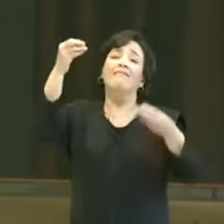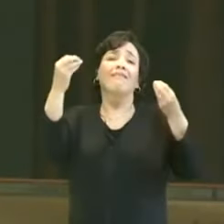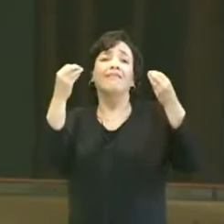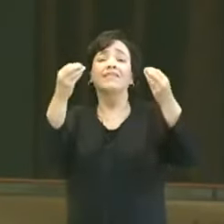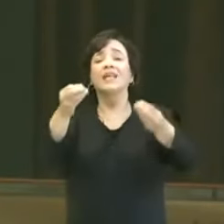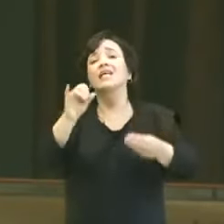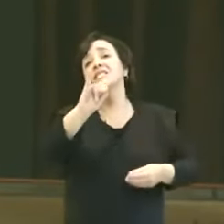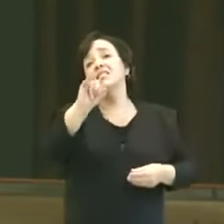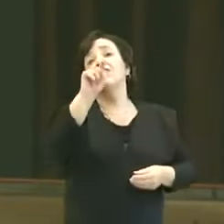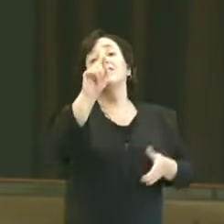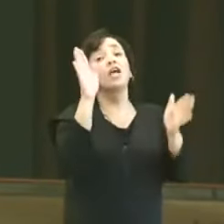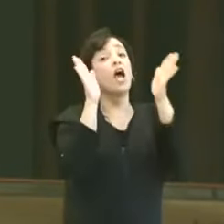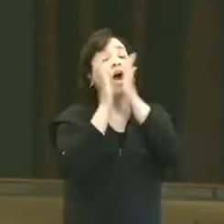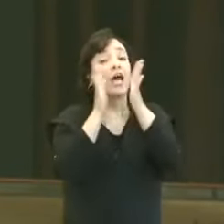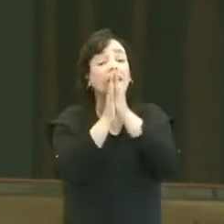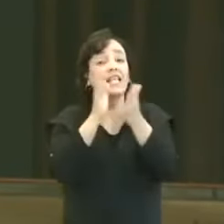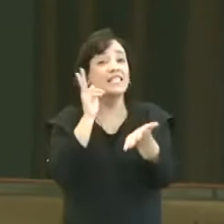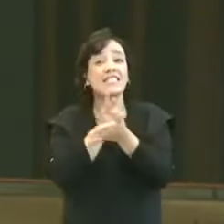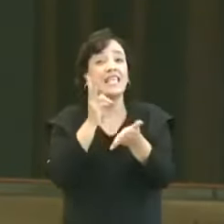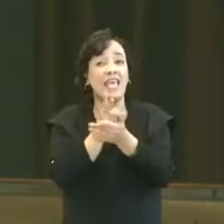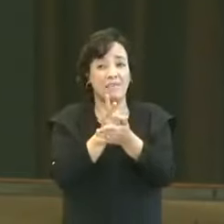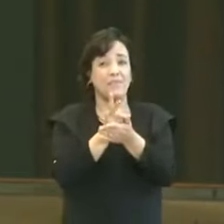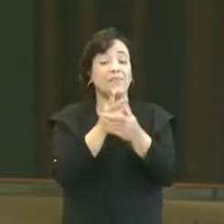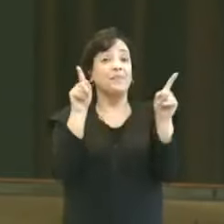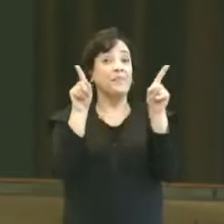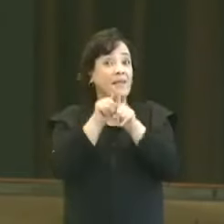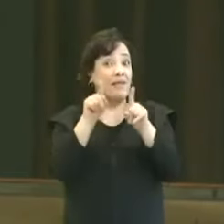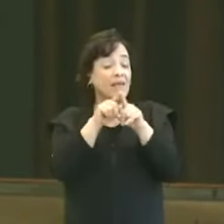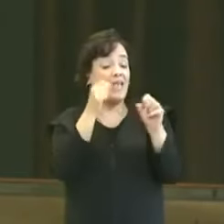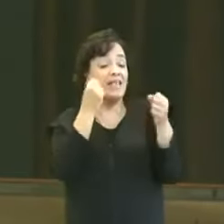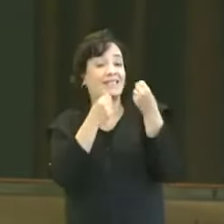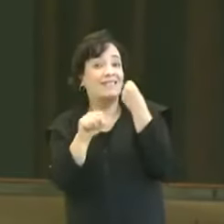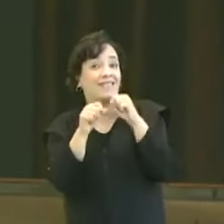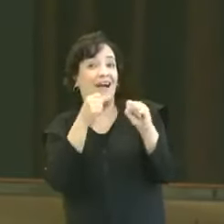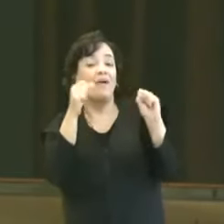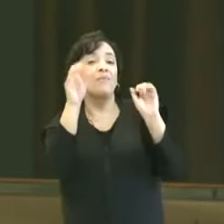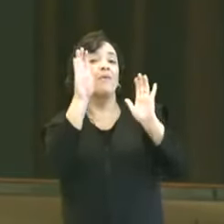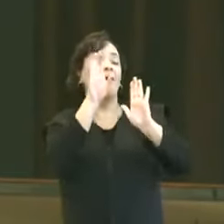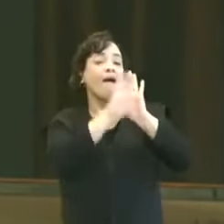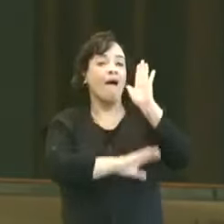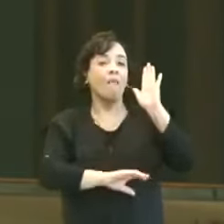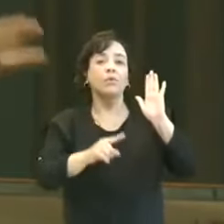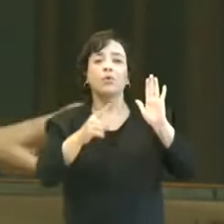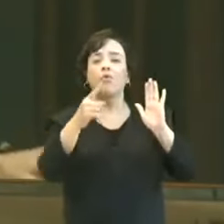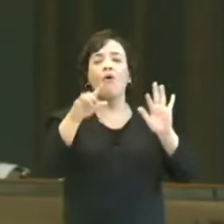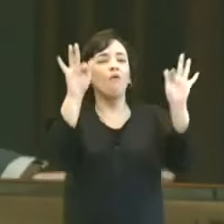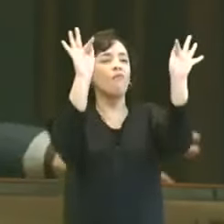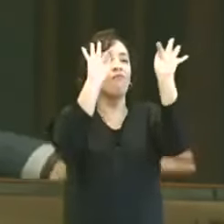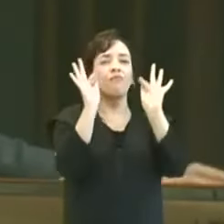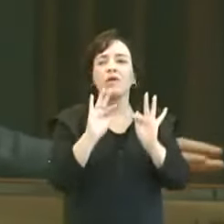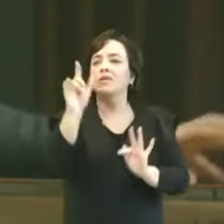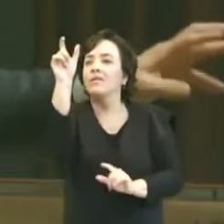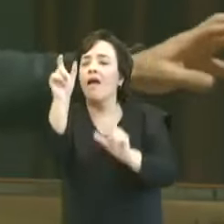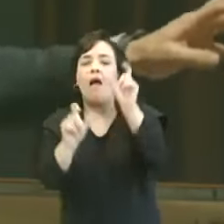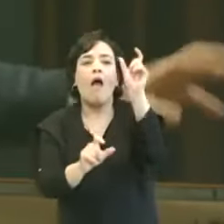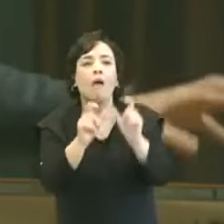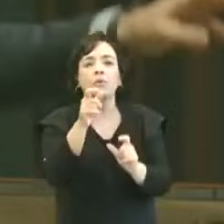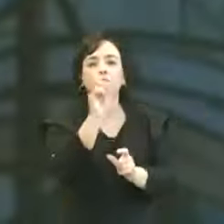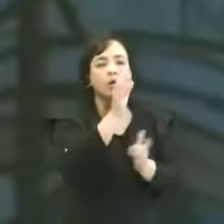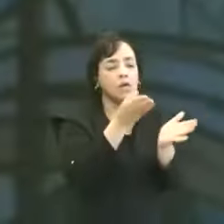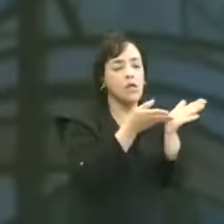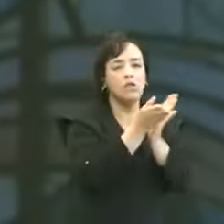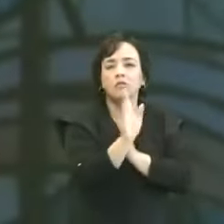oram constantemente. O Salmo 1 vai dizer algo parecido: bem-aventurado o homem que não anda no conselho